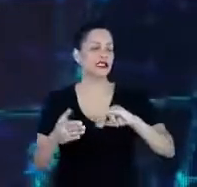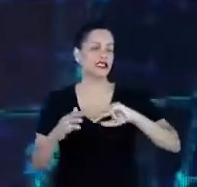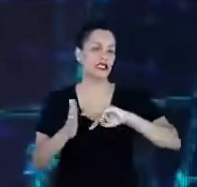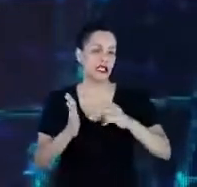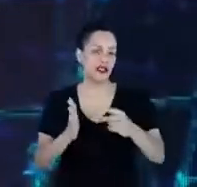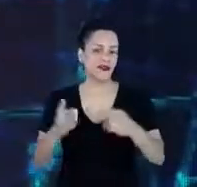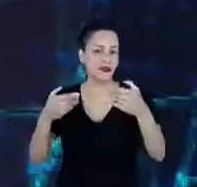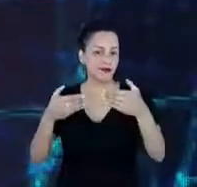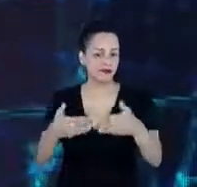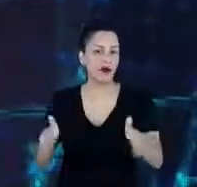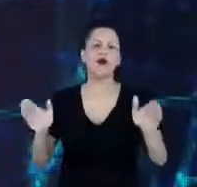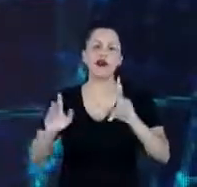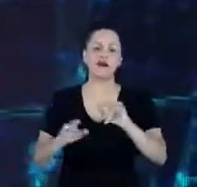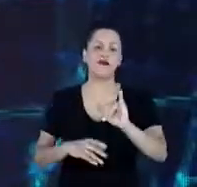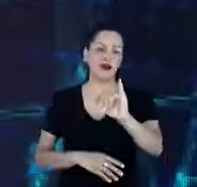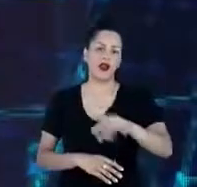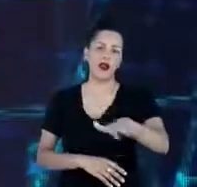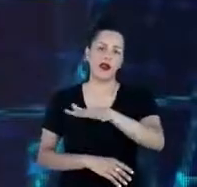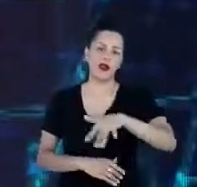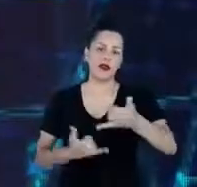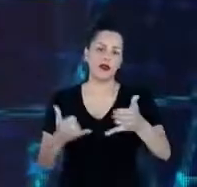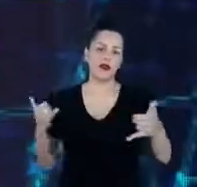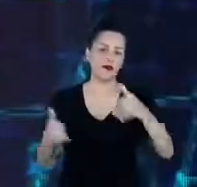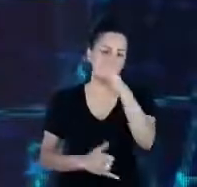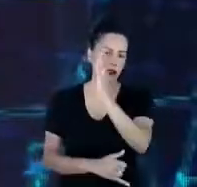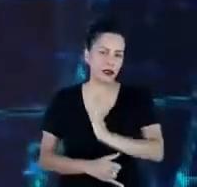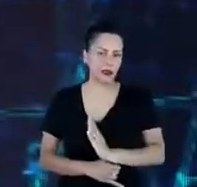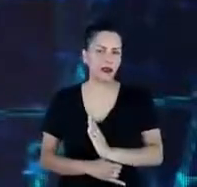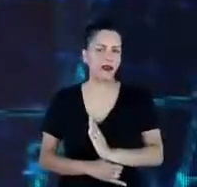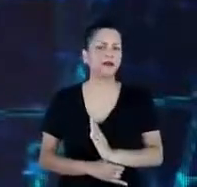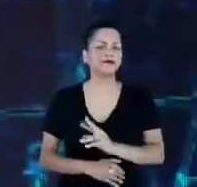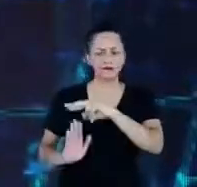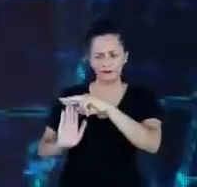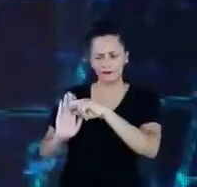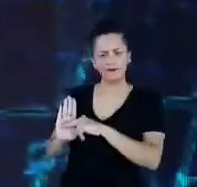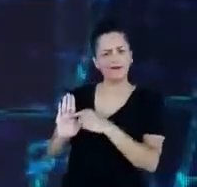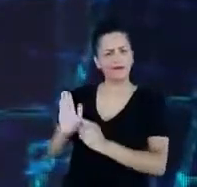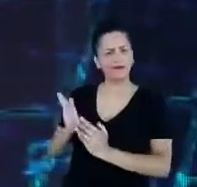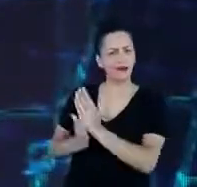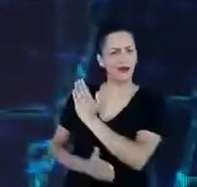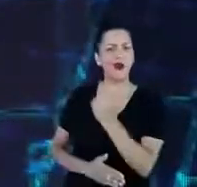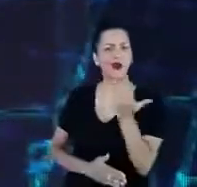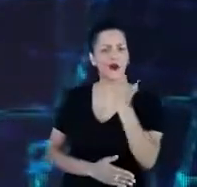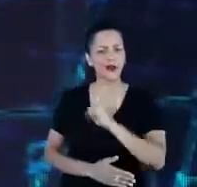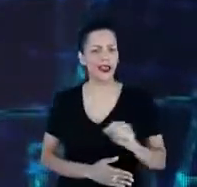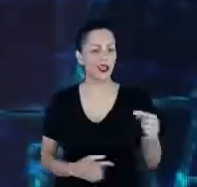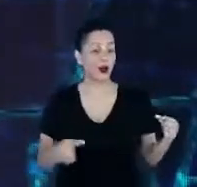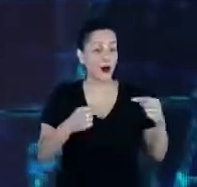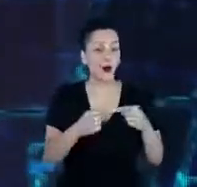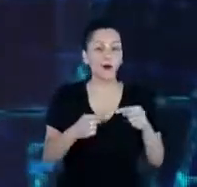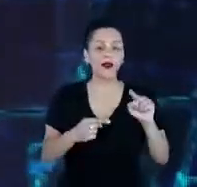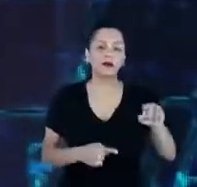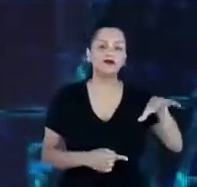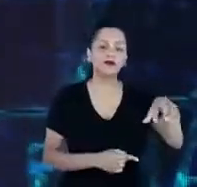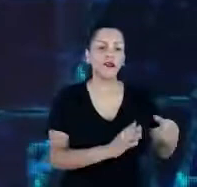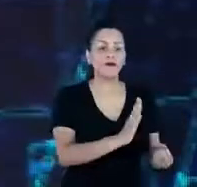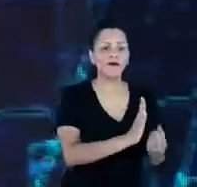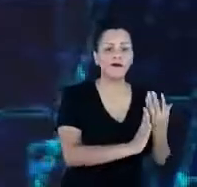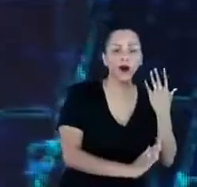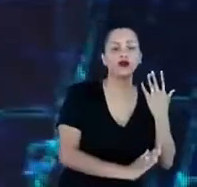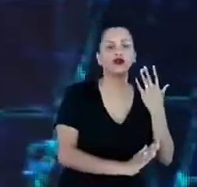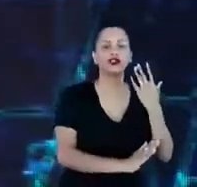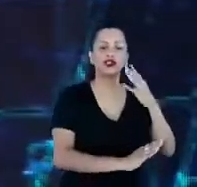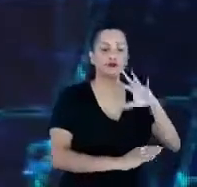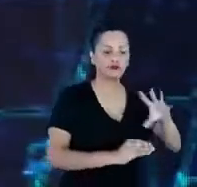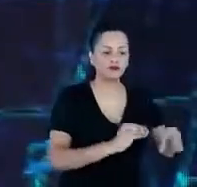com esta regra nós vamos poder combinar fonte de geração complementares usa a rede de